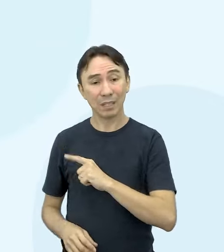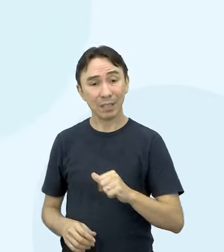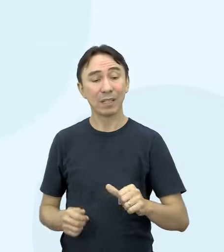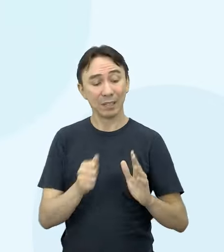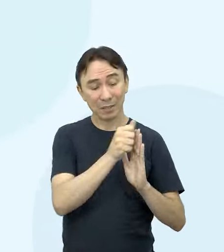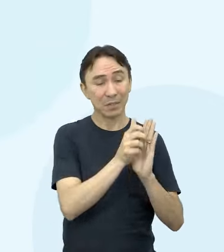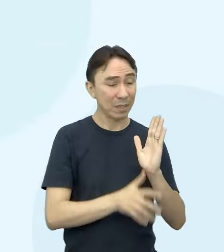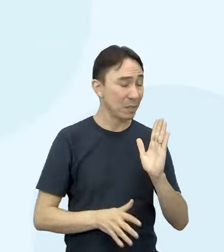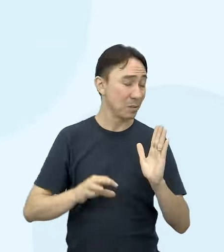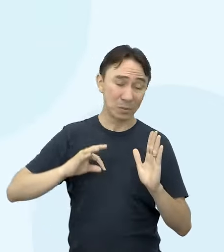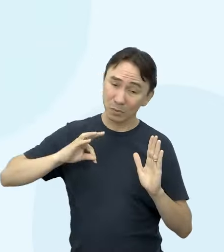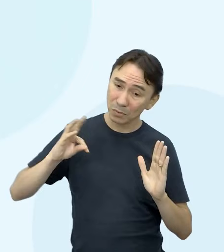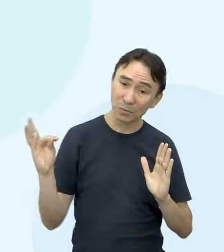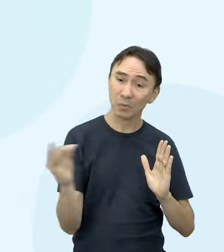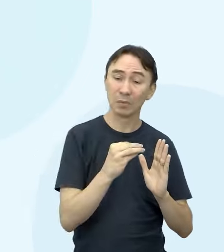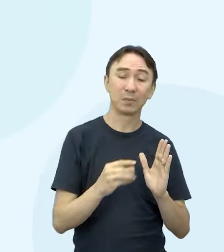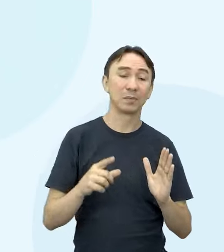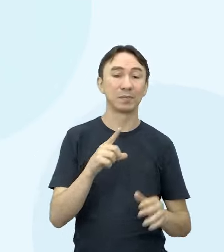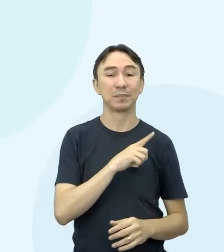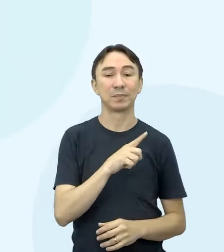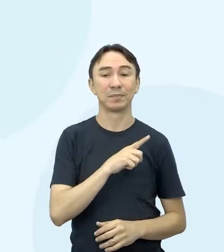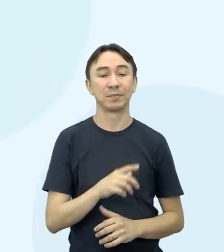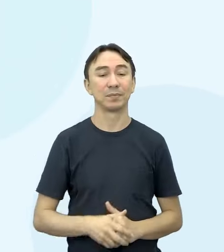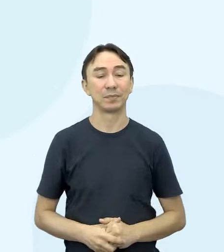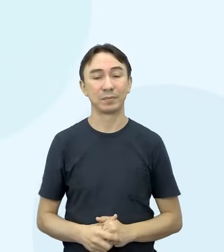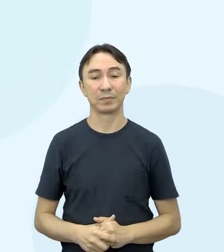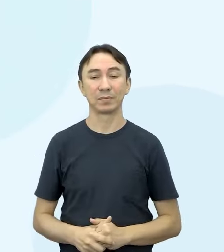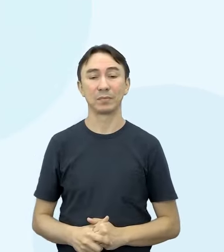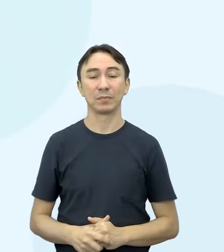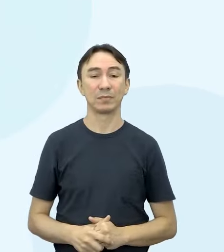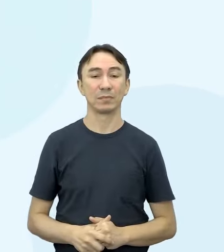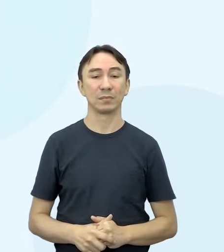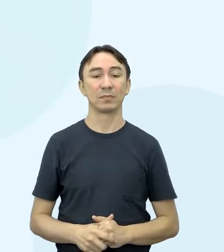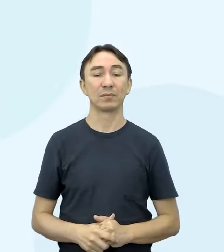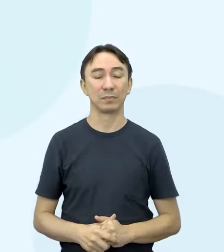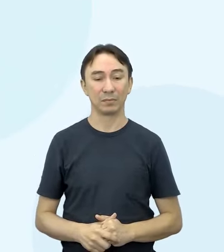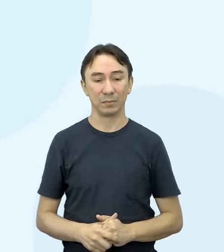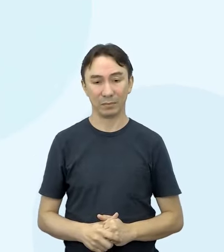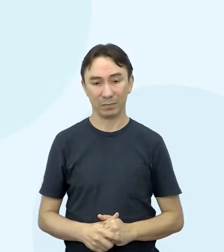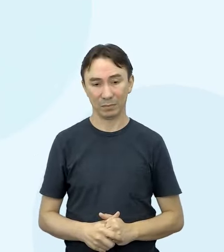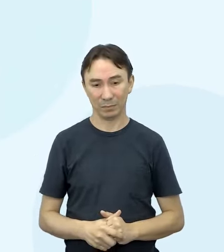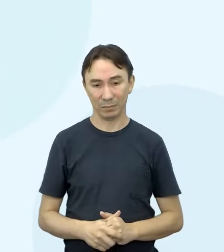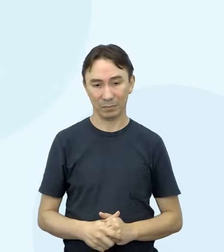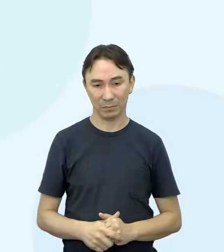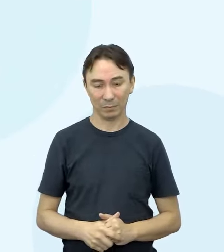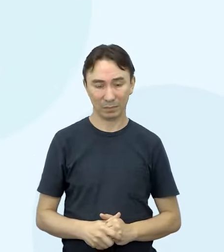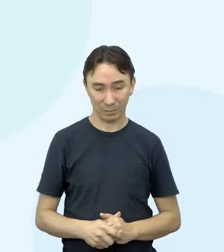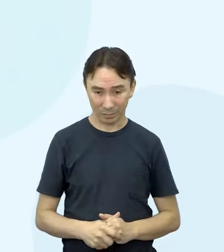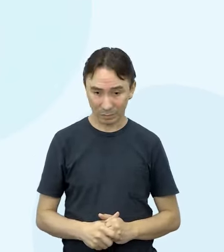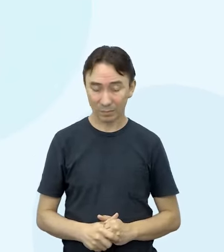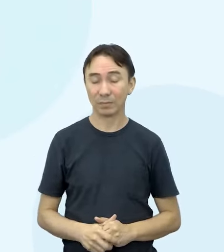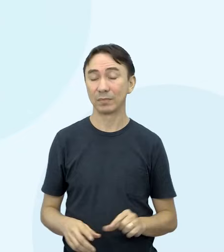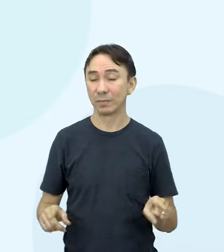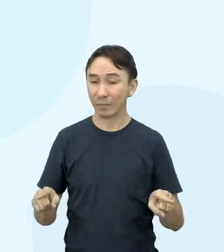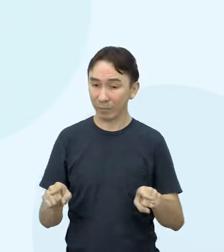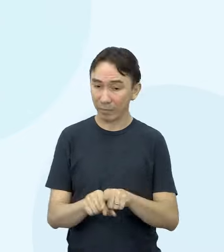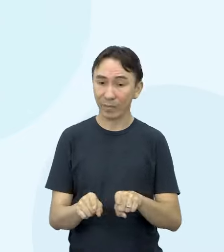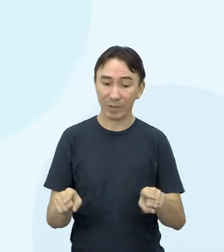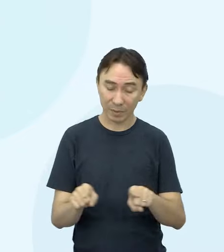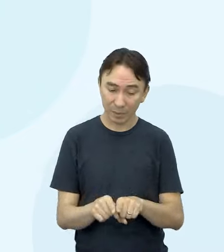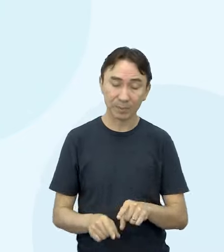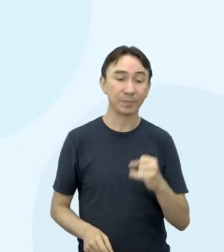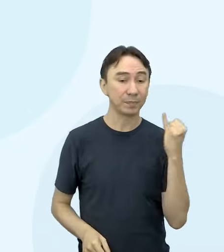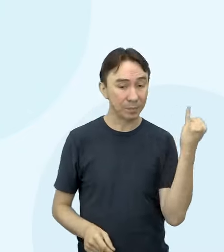atividades, né? Bom, passei aqui. E é importante também, nós trabalhamos, né, no ensino médio